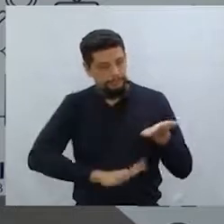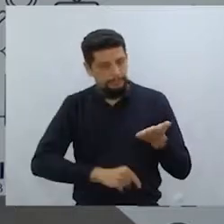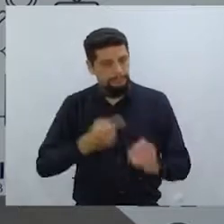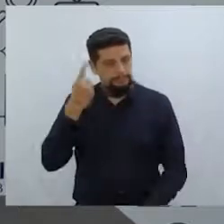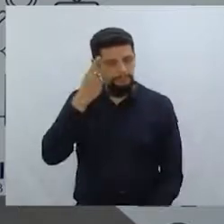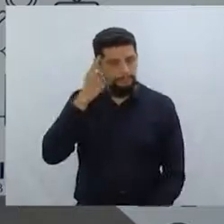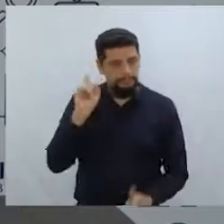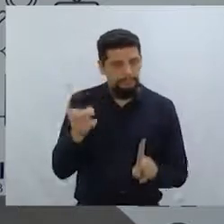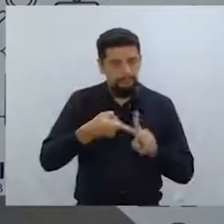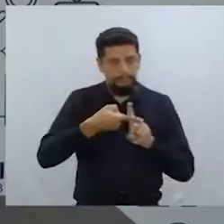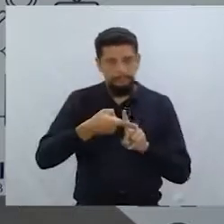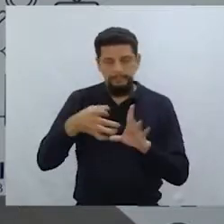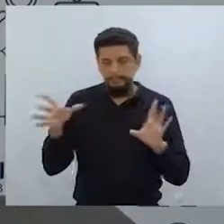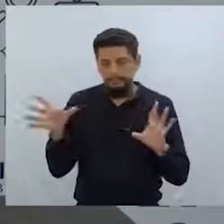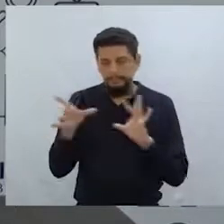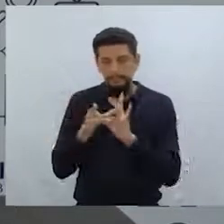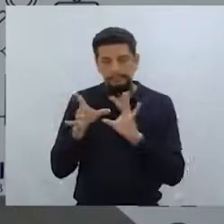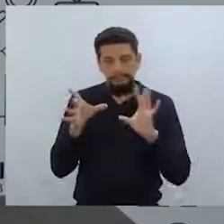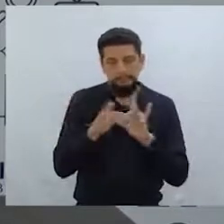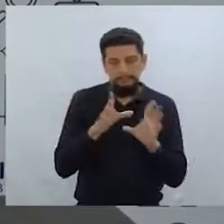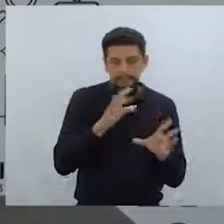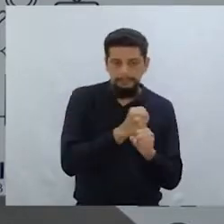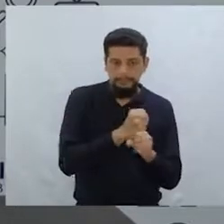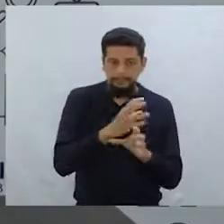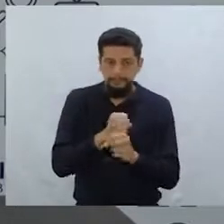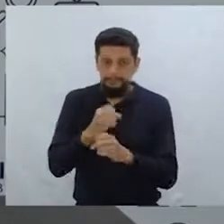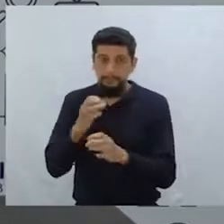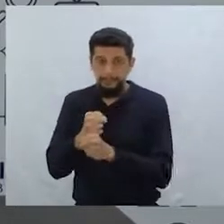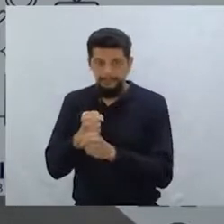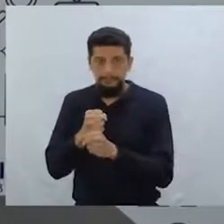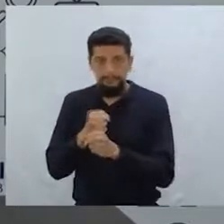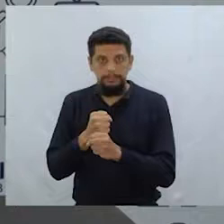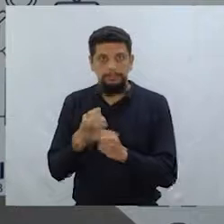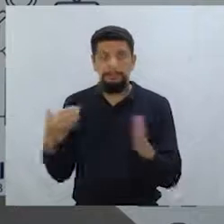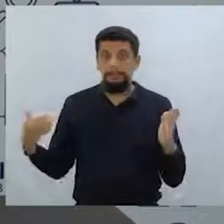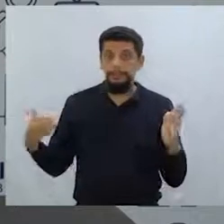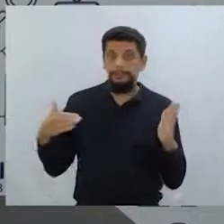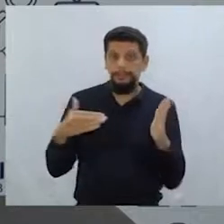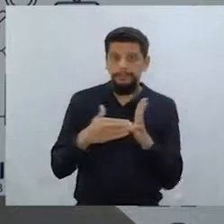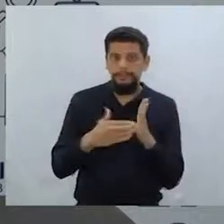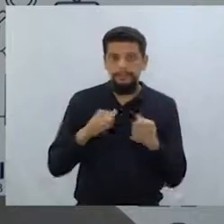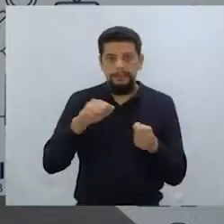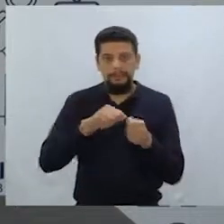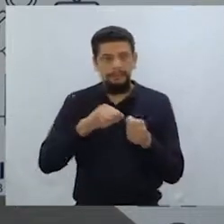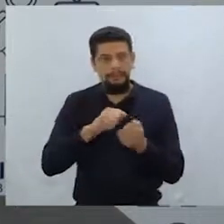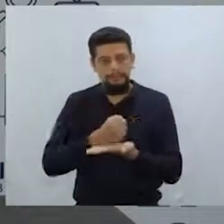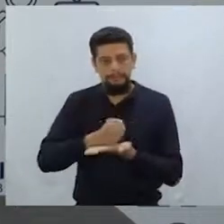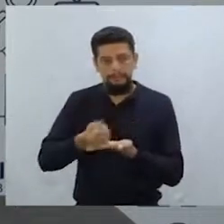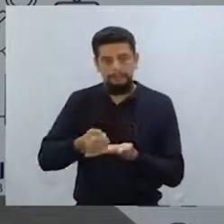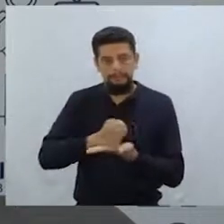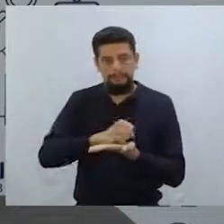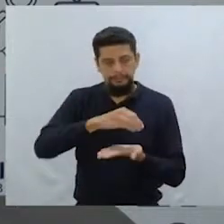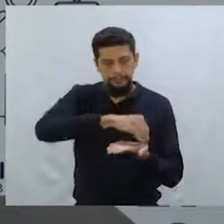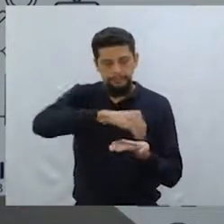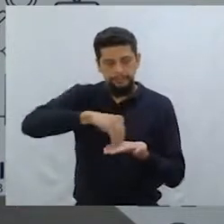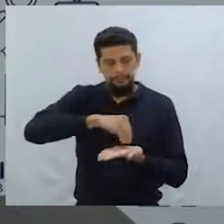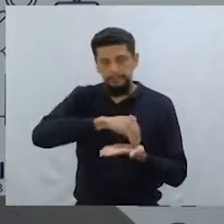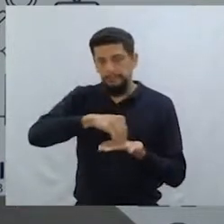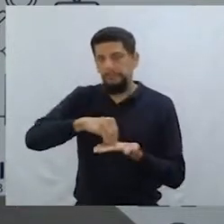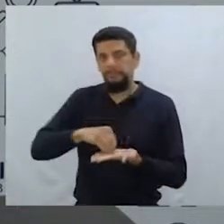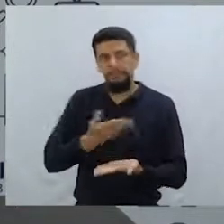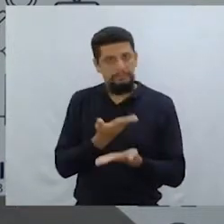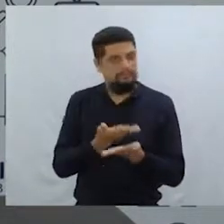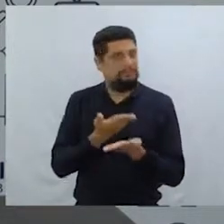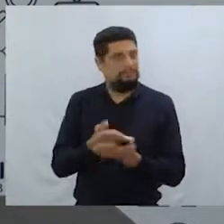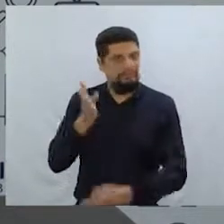em adição, em juntar no total. E para finalizar, fizemos um jogo do